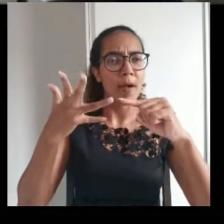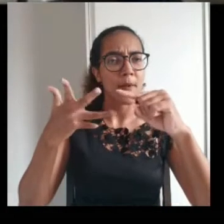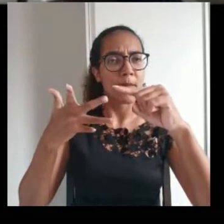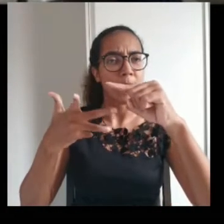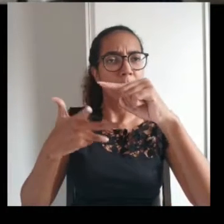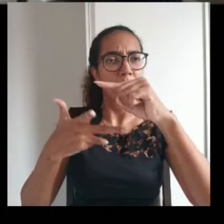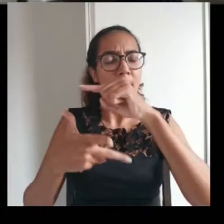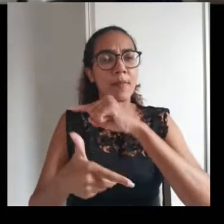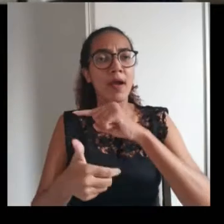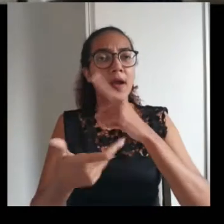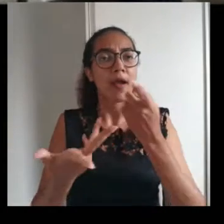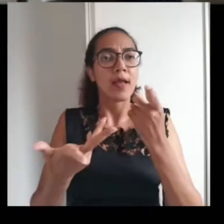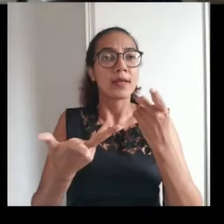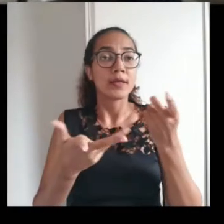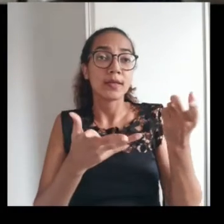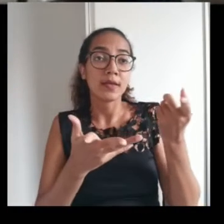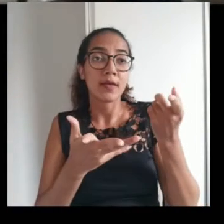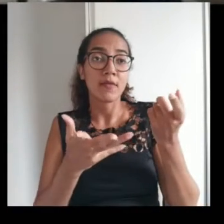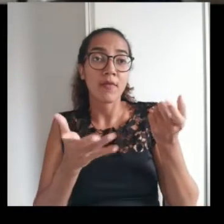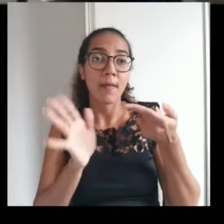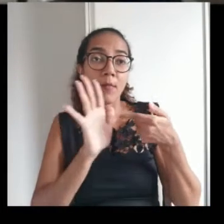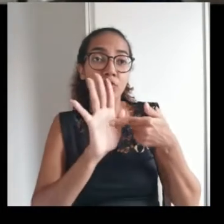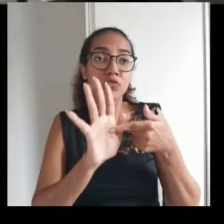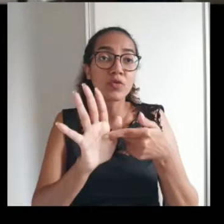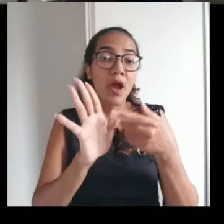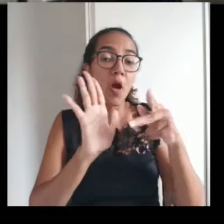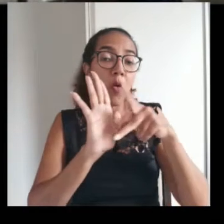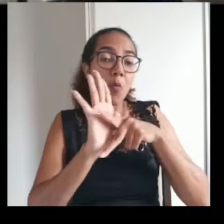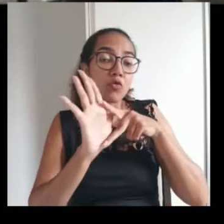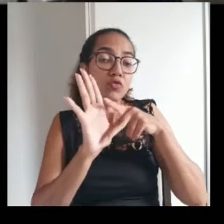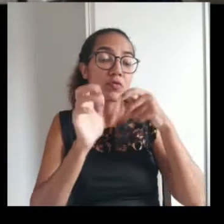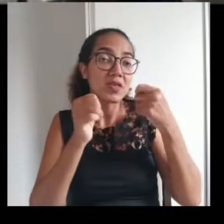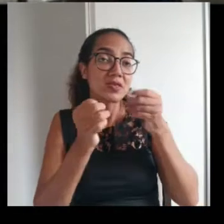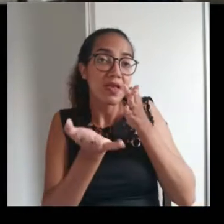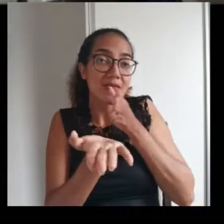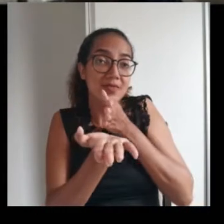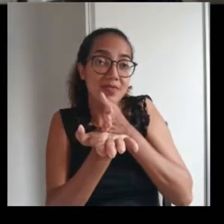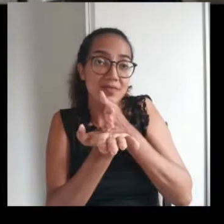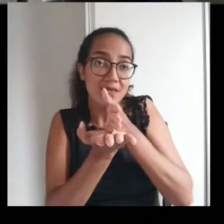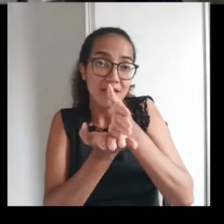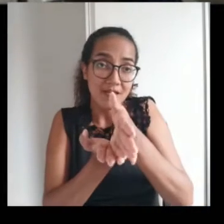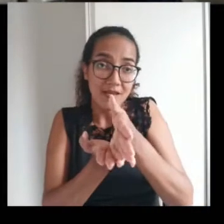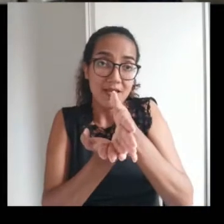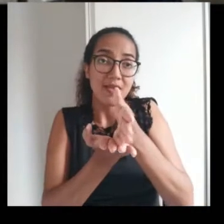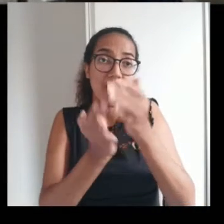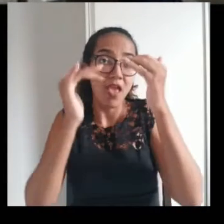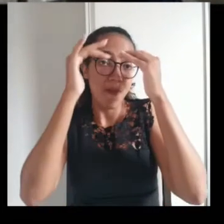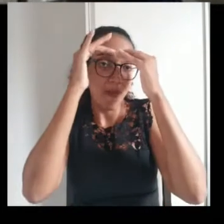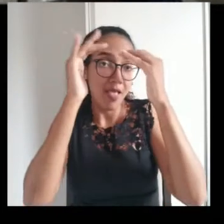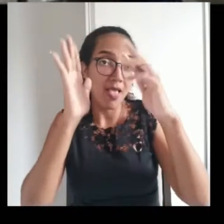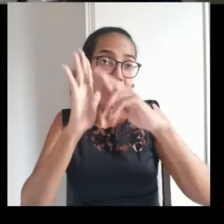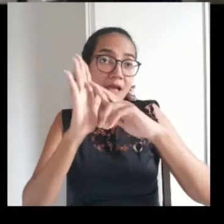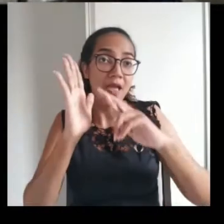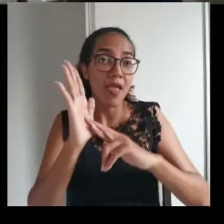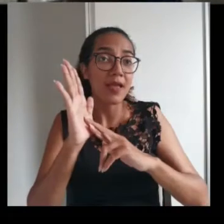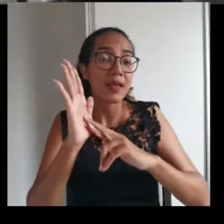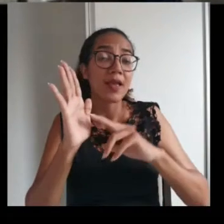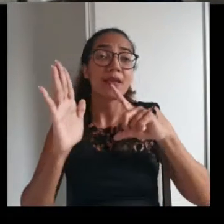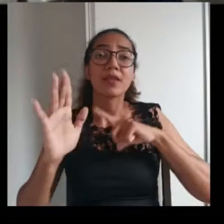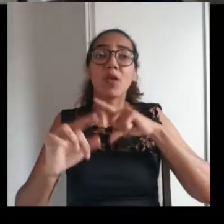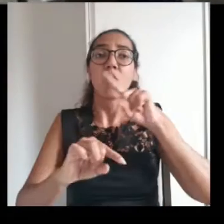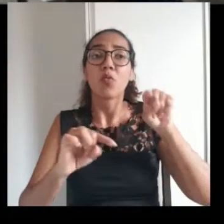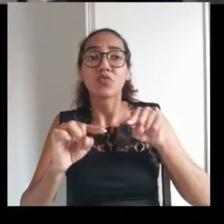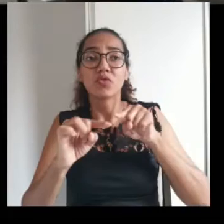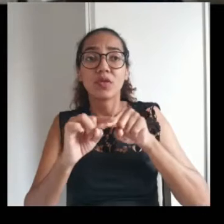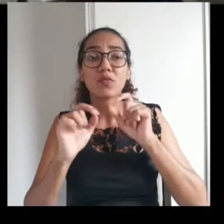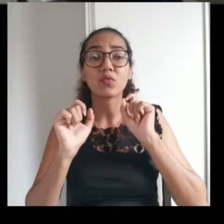limitar o projeto do meu software, visando obter propriedades benéficas, que são meus atributos de qualidade. O que seriam esses